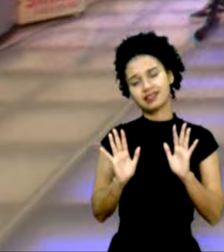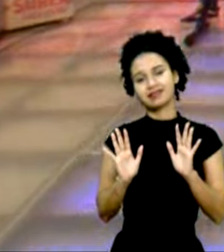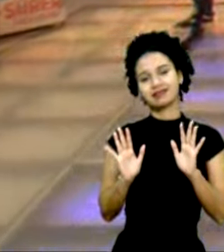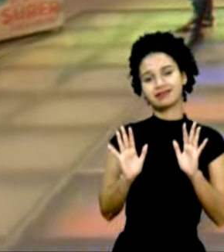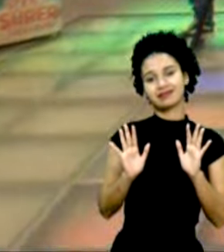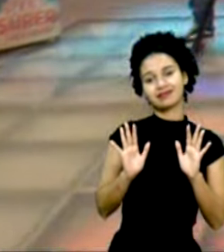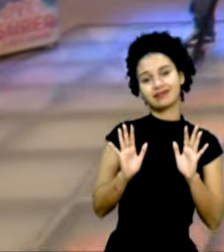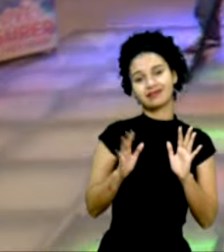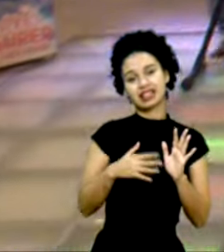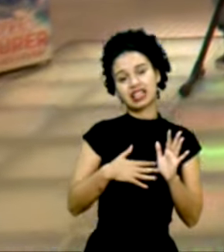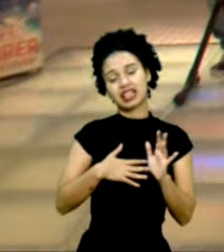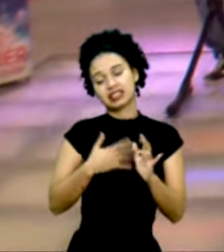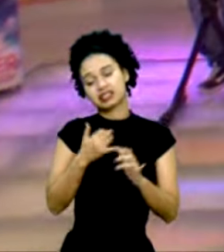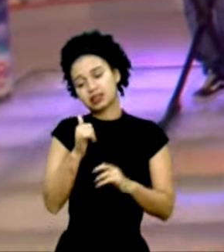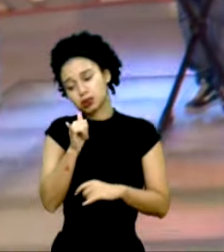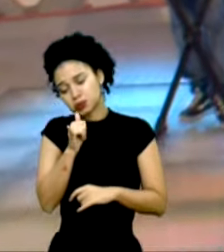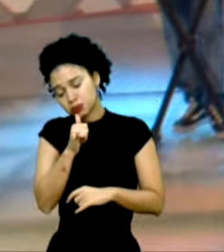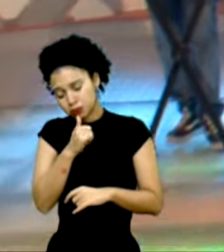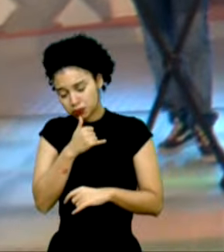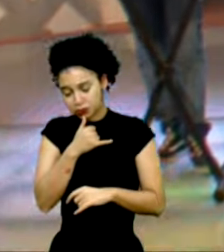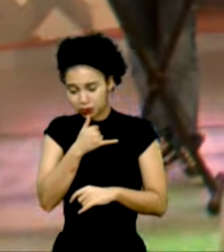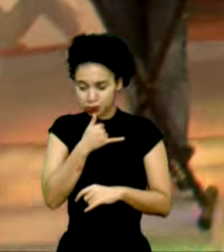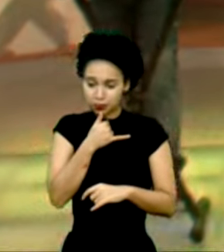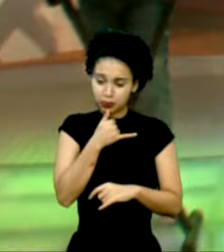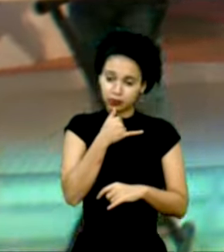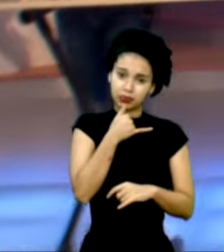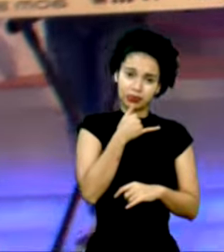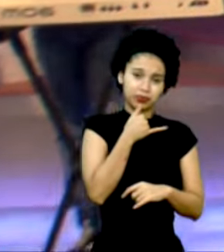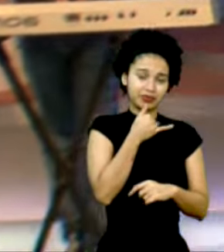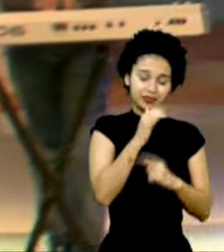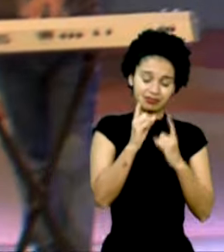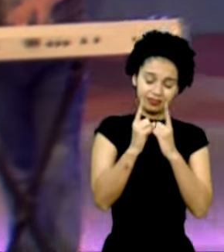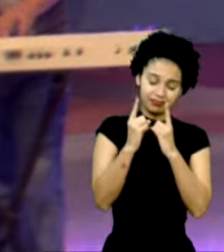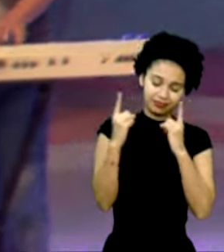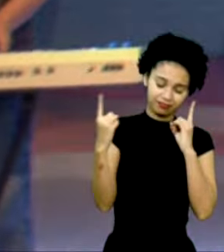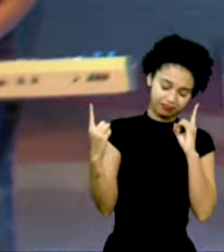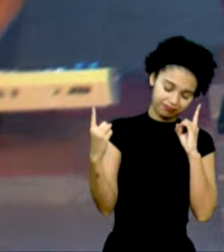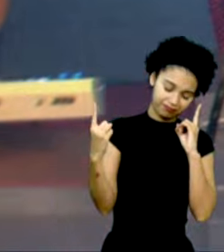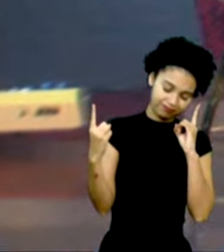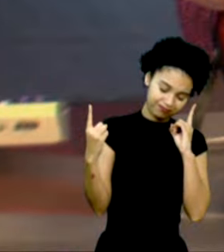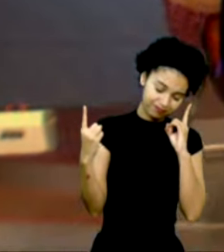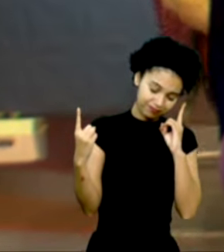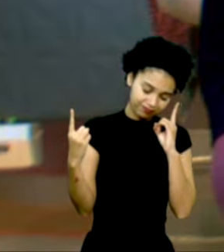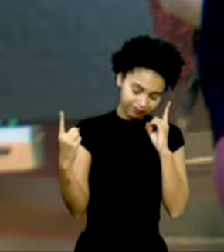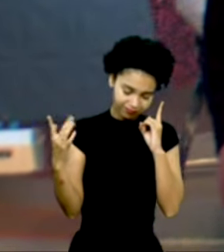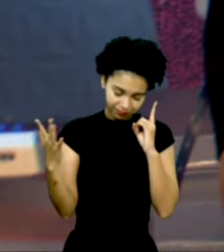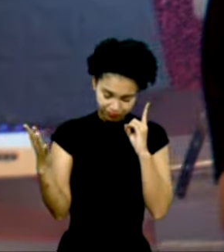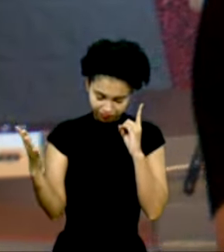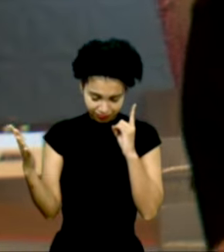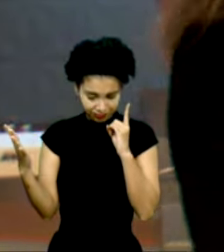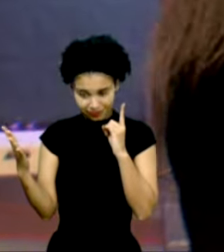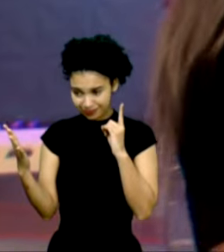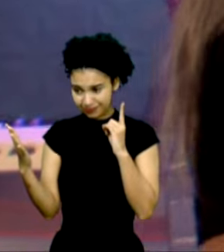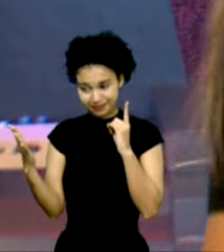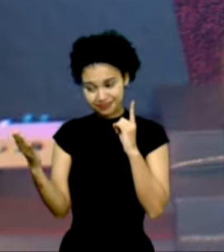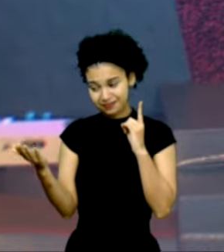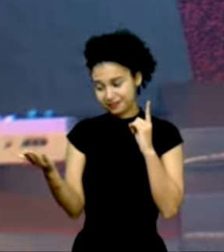eu me deprimo todo sem você aqui. Não faz assim,